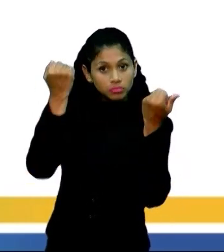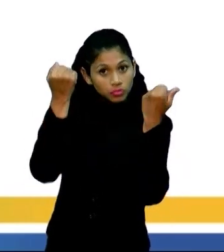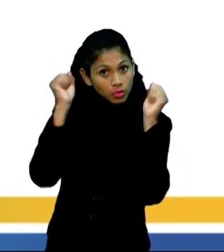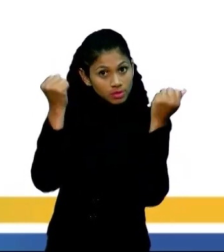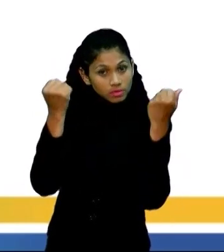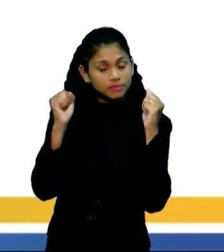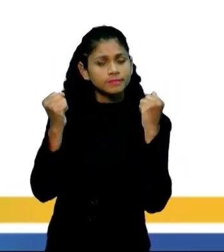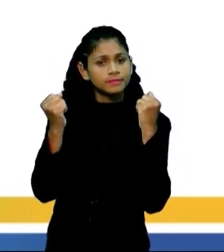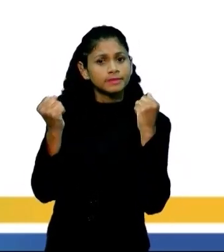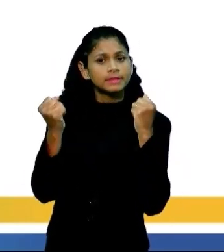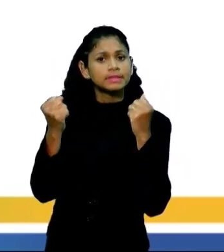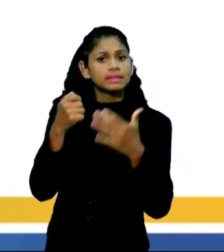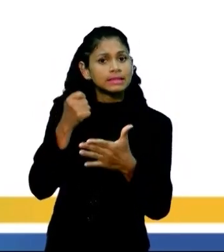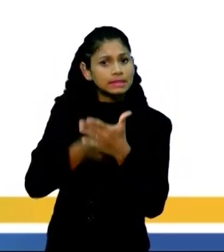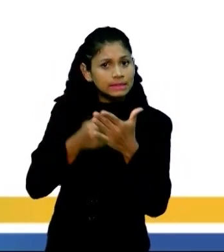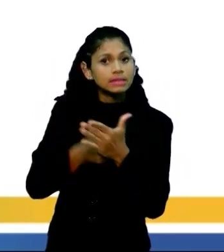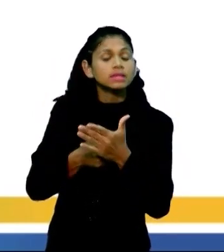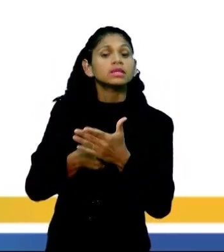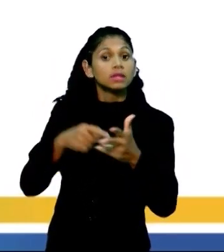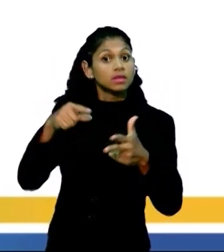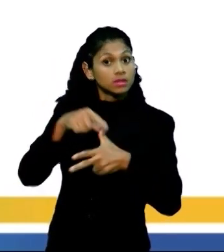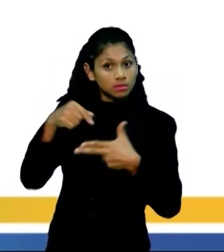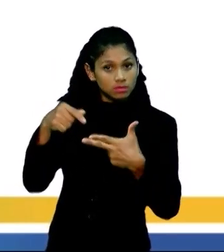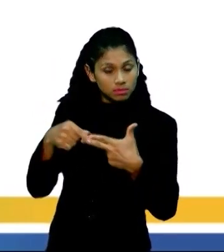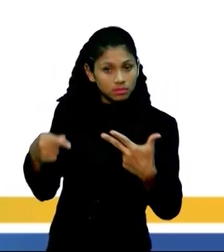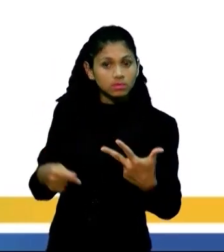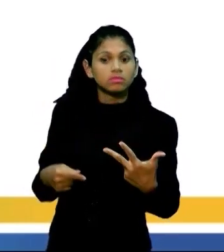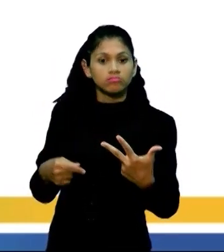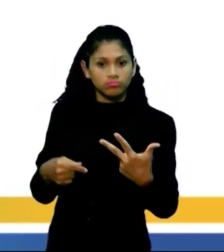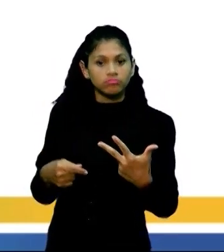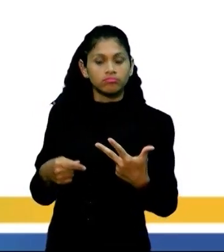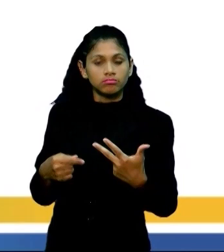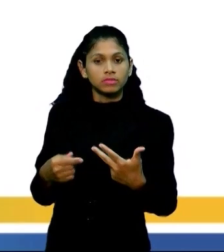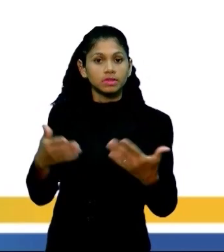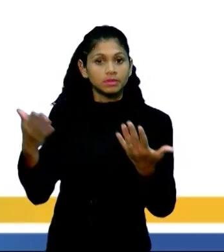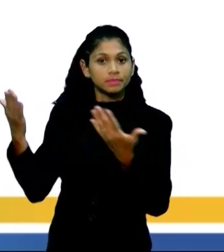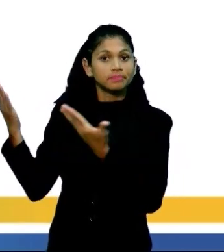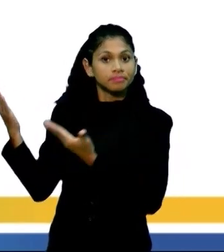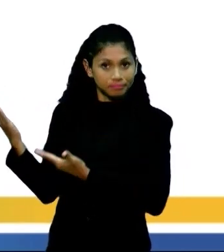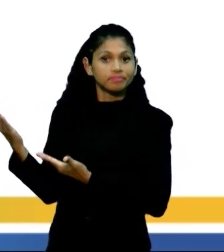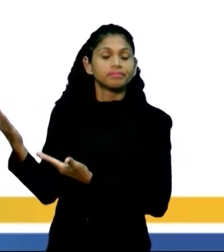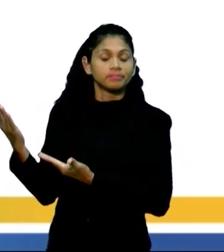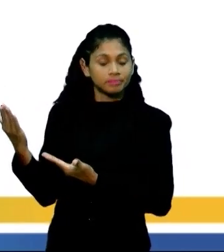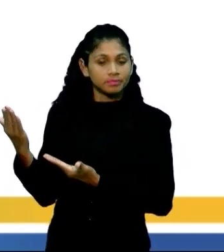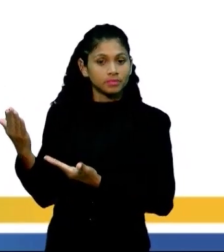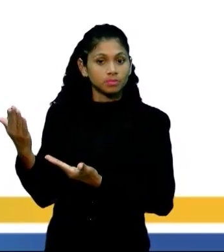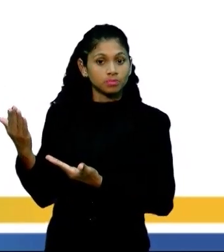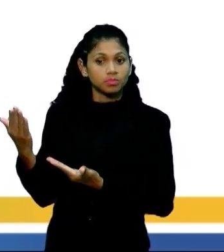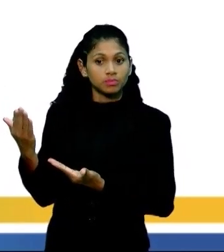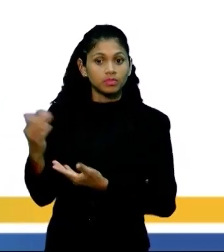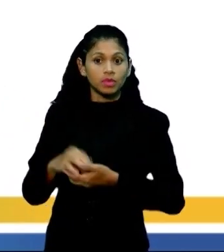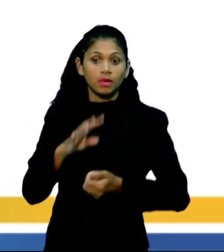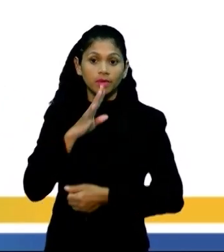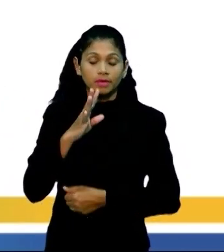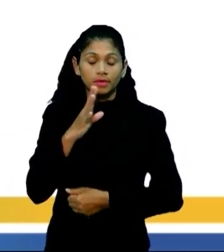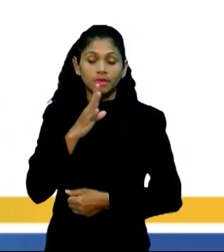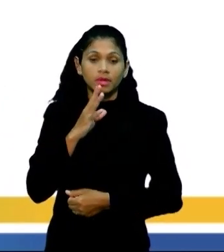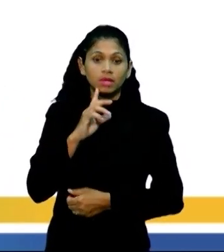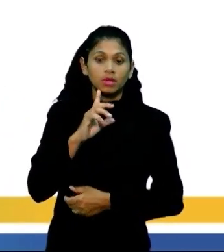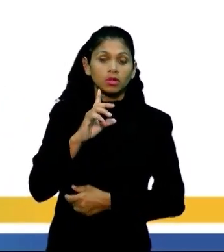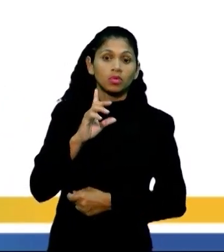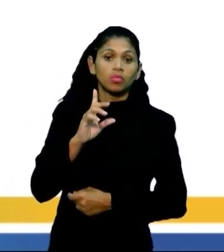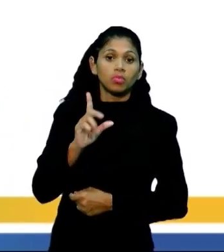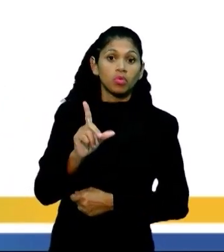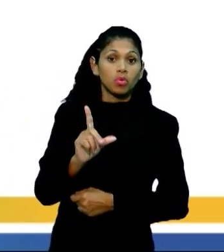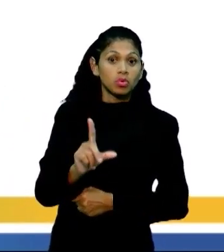efetivamente o que é que a prova do Enem cobra ó a prova do Enem é conhecida por abordar conteúdos interdisciplinares veja que